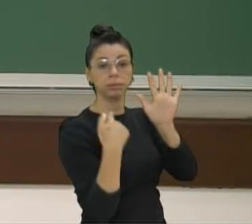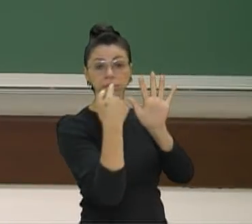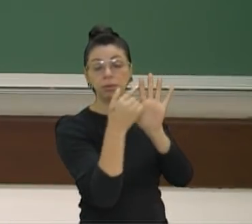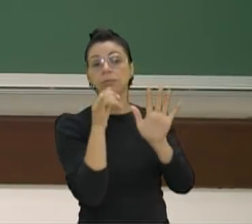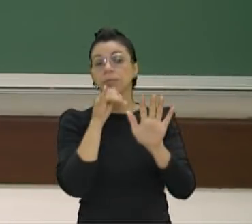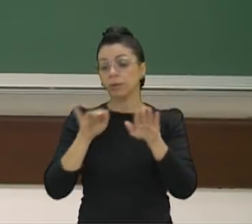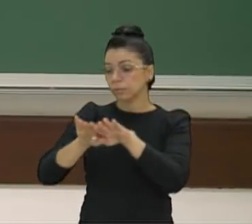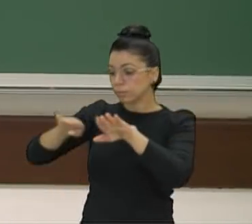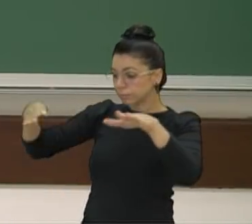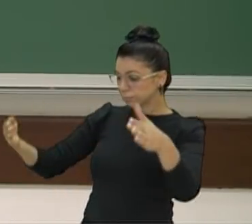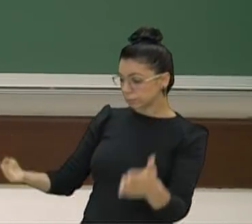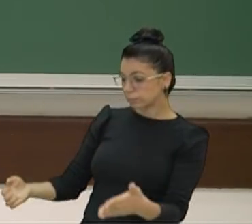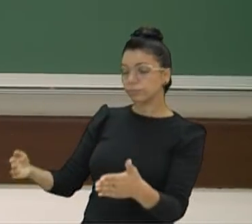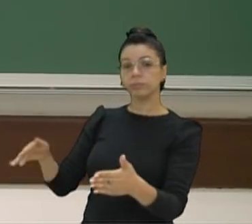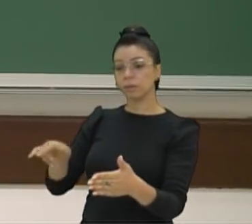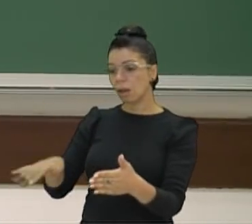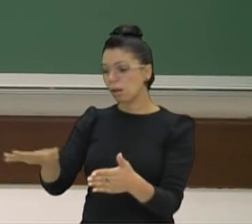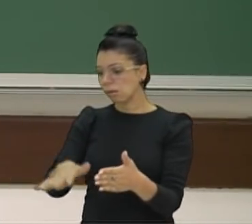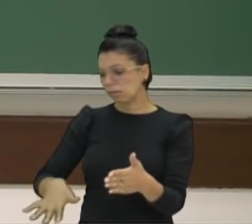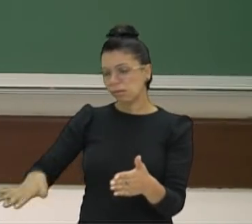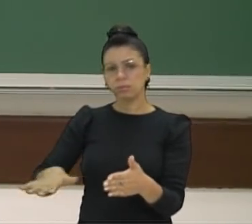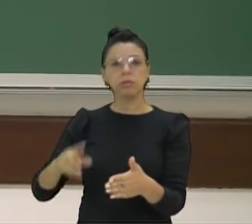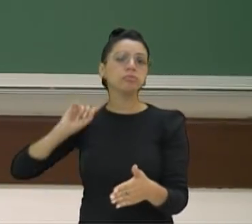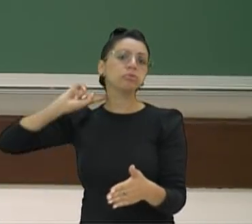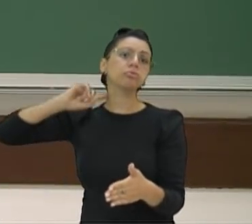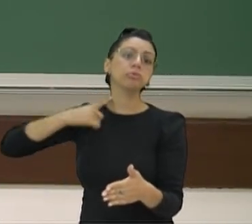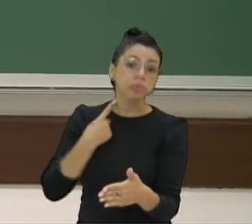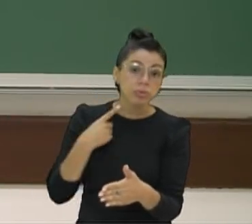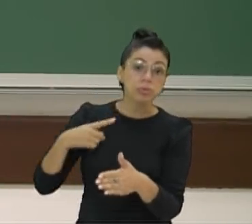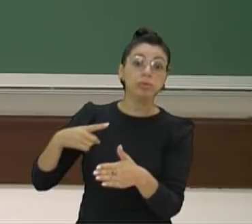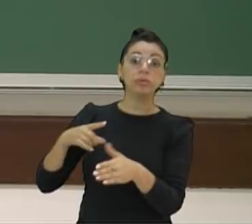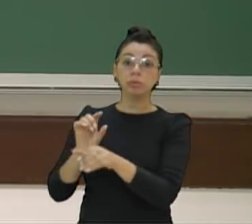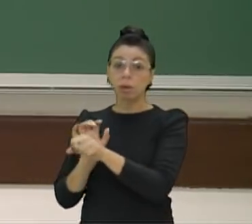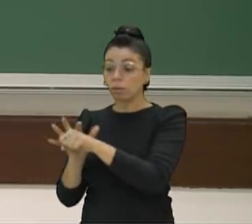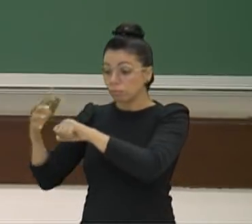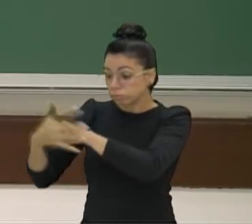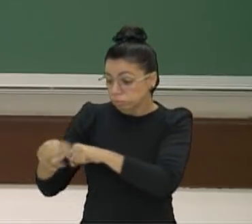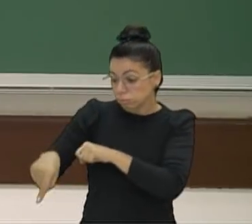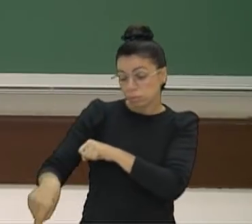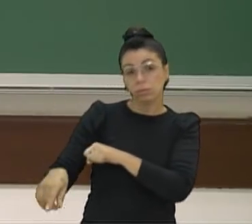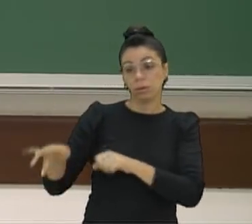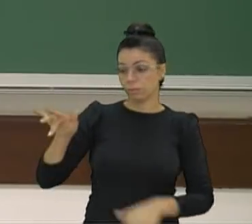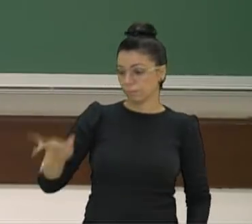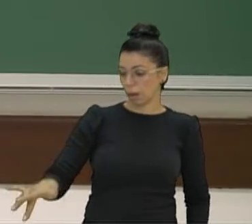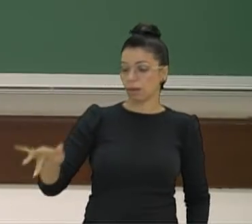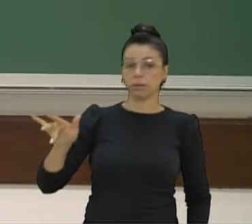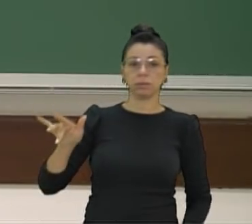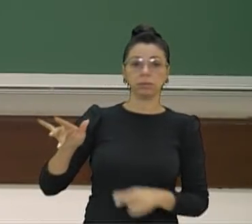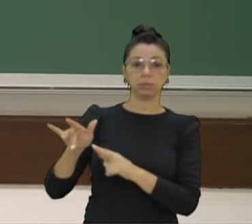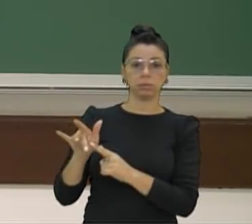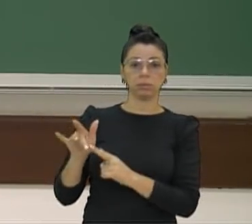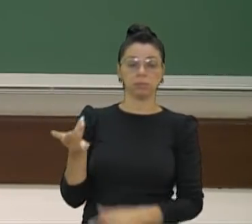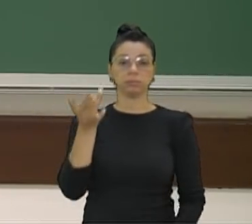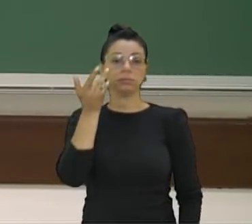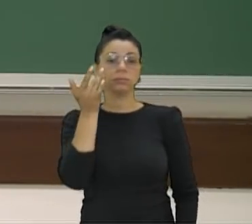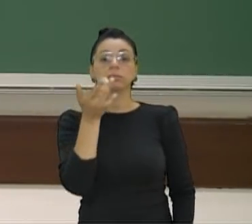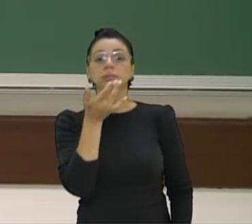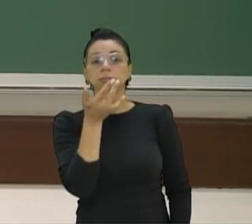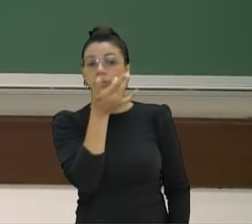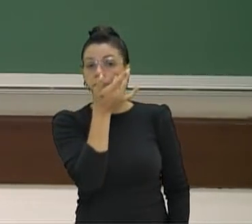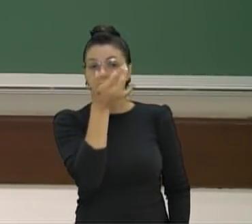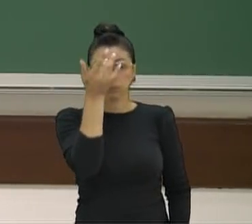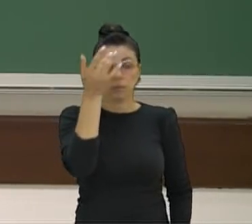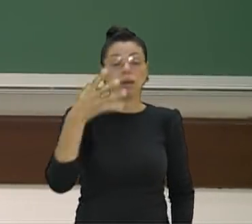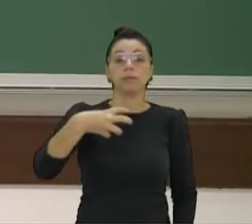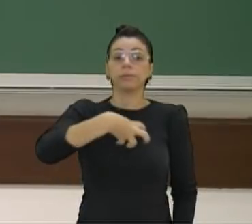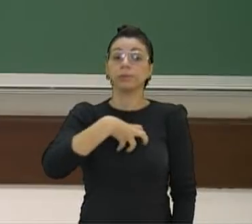numa superfície contaminada, né, a gente não tem como saber, não tem como ver, colocar numa dessas áreas do corpo, tá? Então essas são